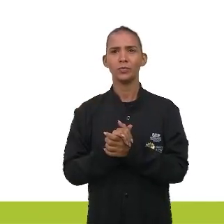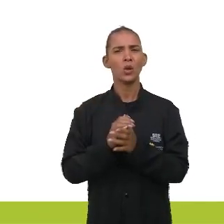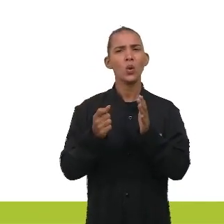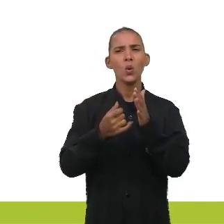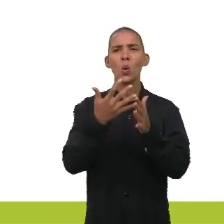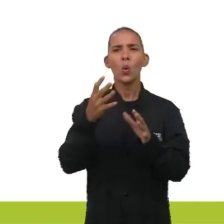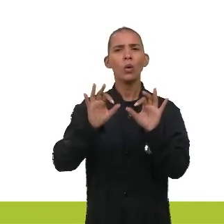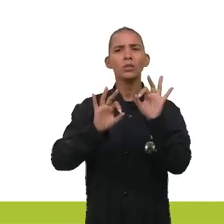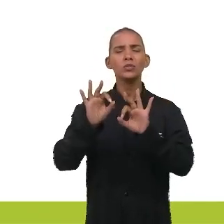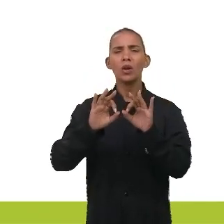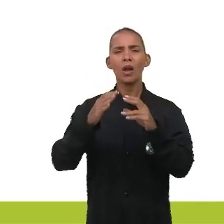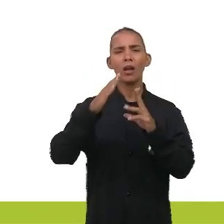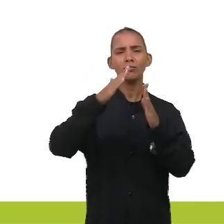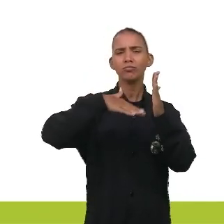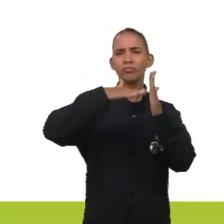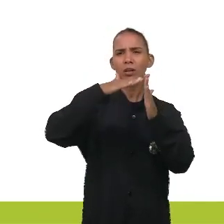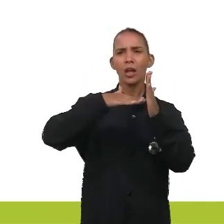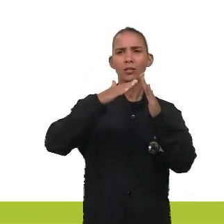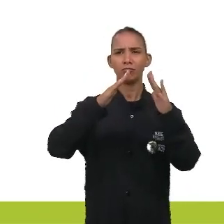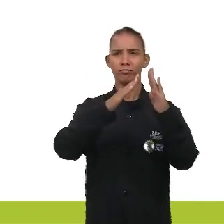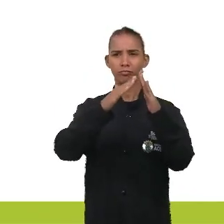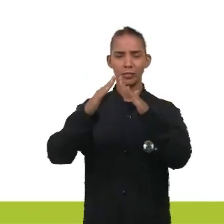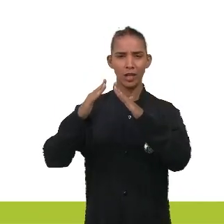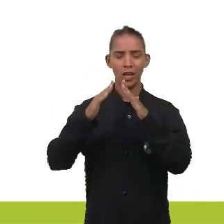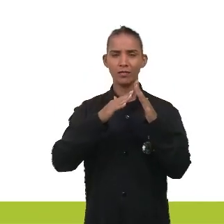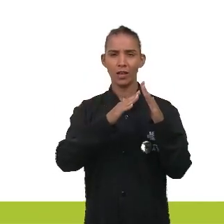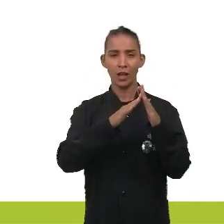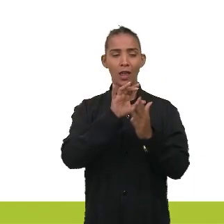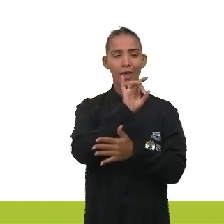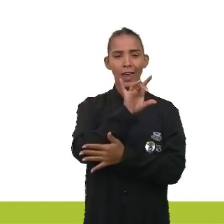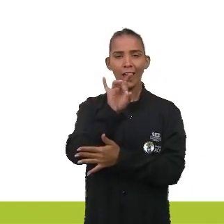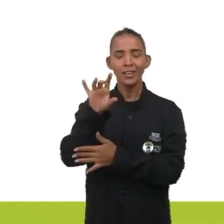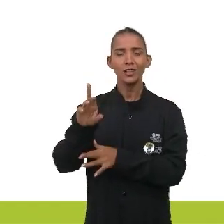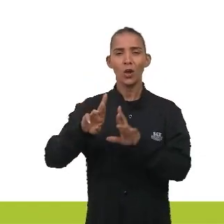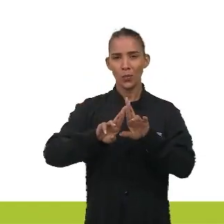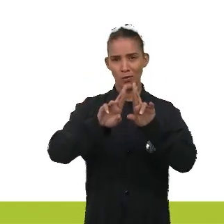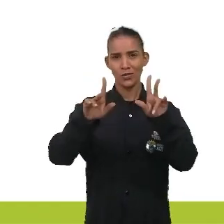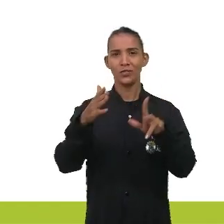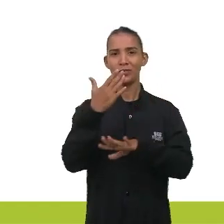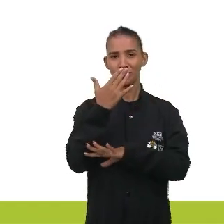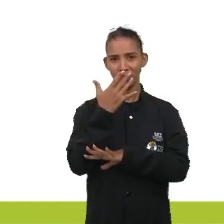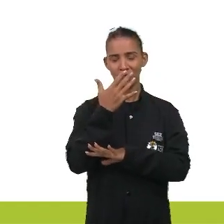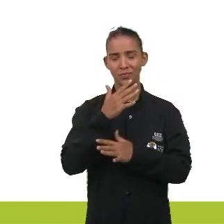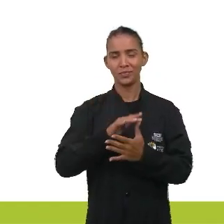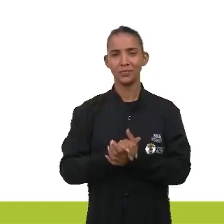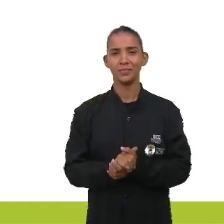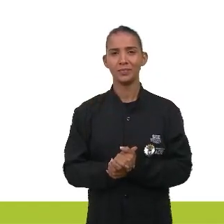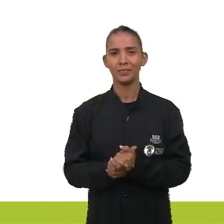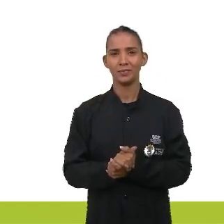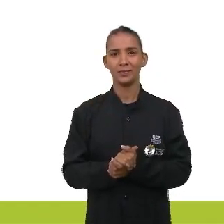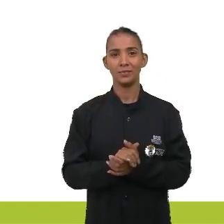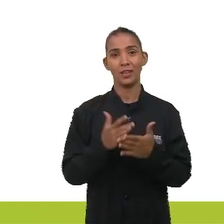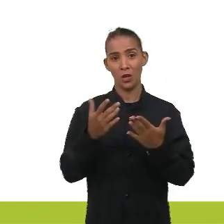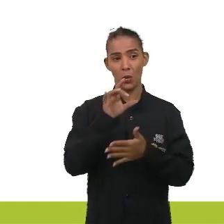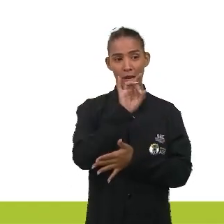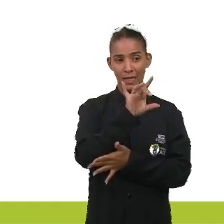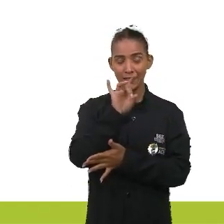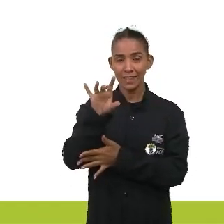ele pode pintar essas casas, cada uma com uma cor? Então, cada casa tem que ter uma única